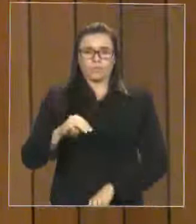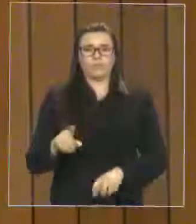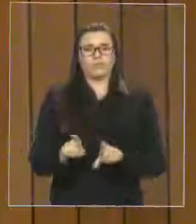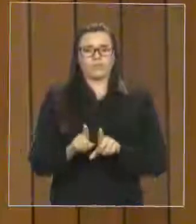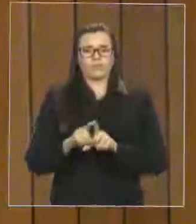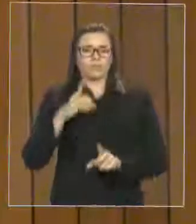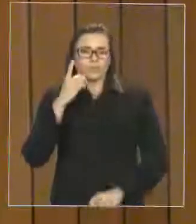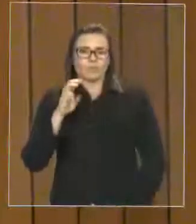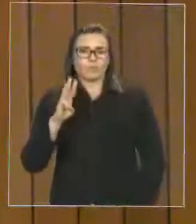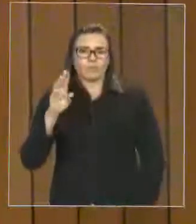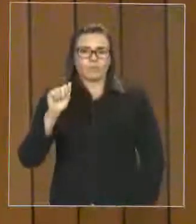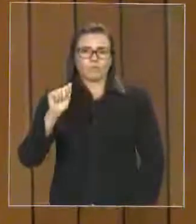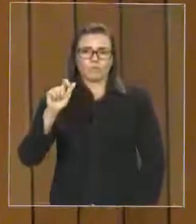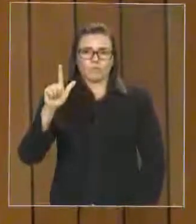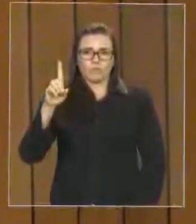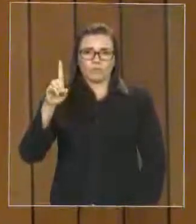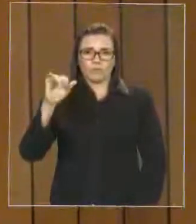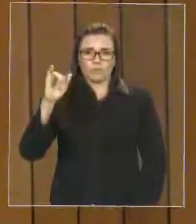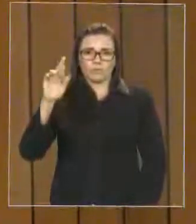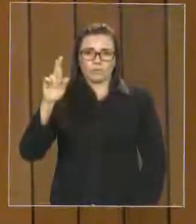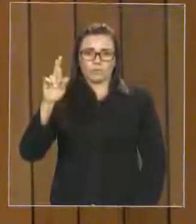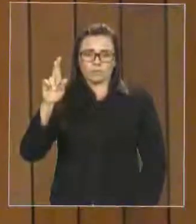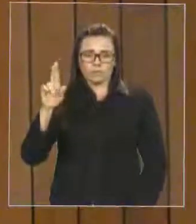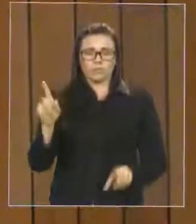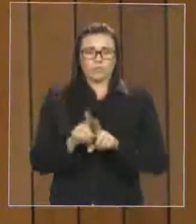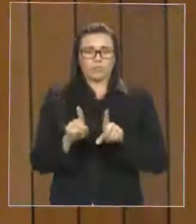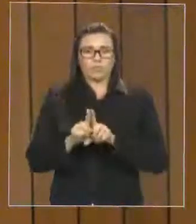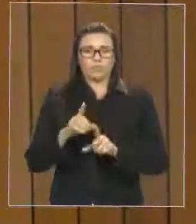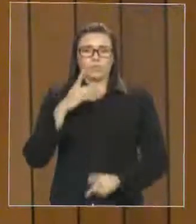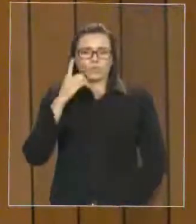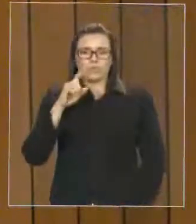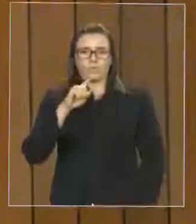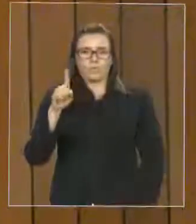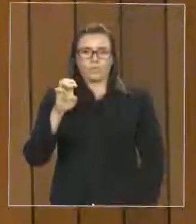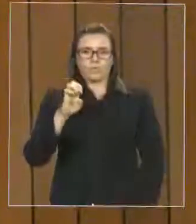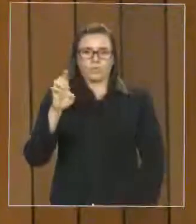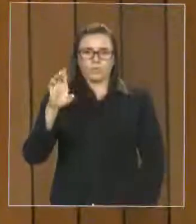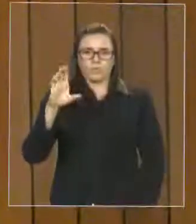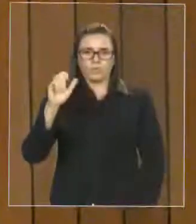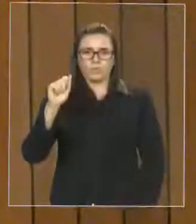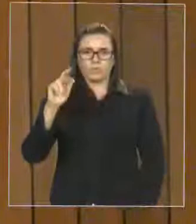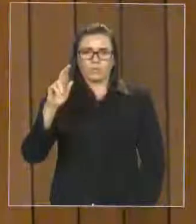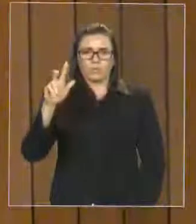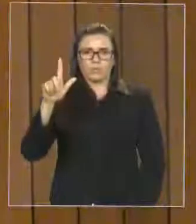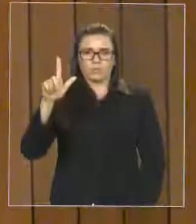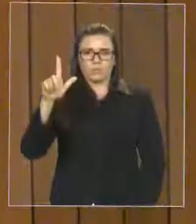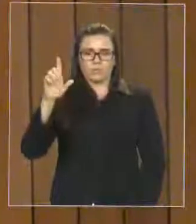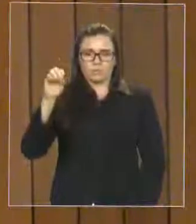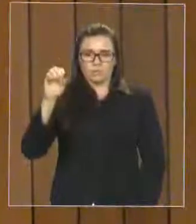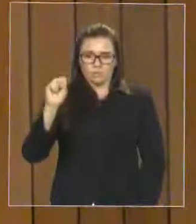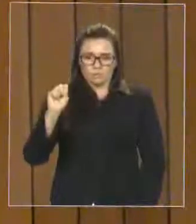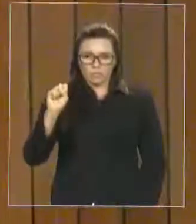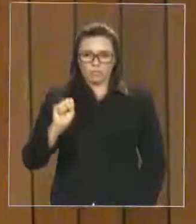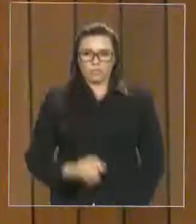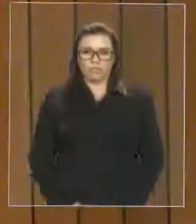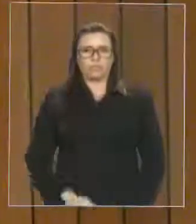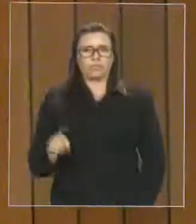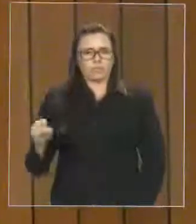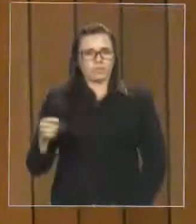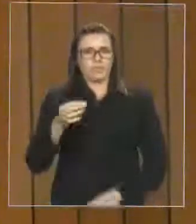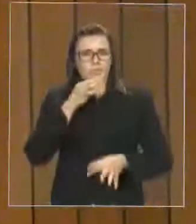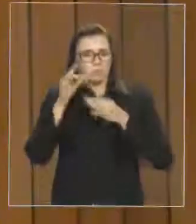Maranhão, deputado Zé Carlos, que encaminhou a sua representante, que externou o seu posicionamento acerca da reforma